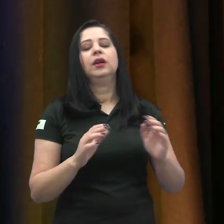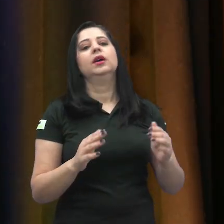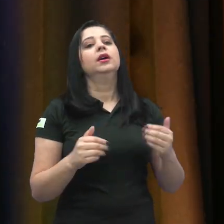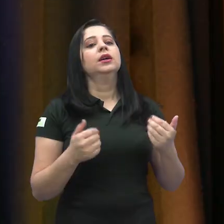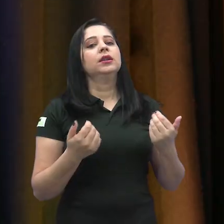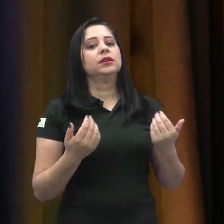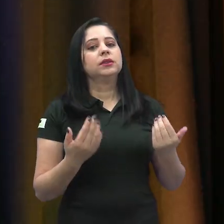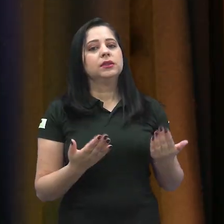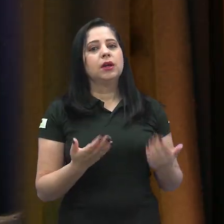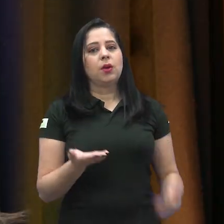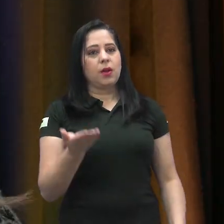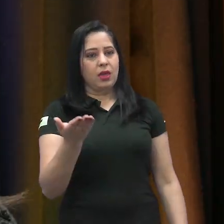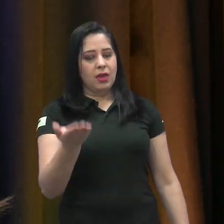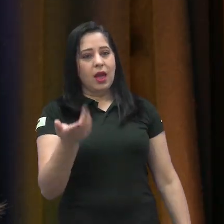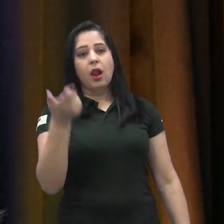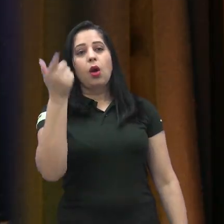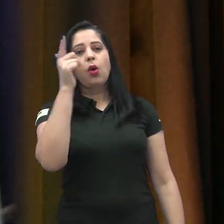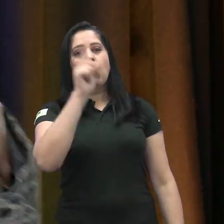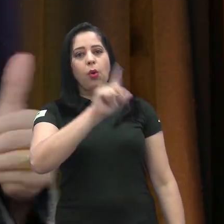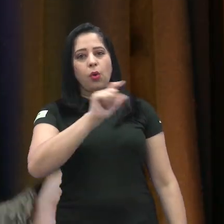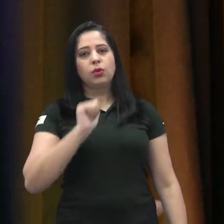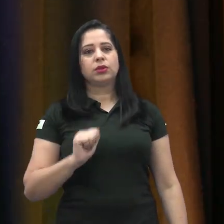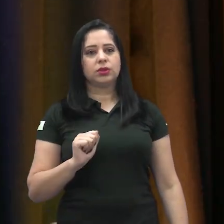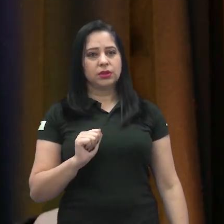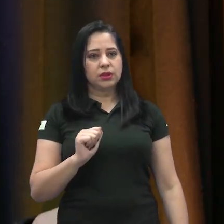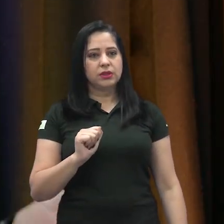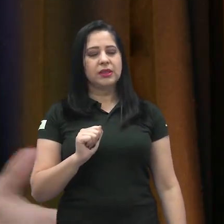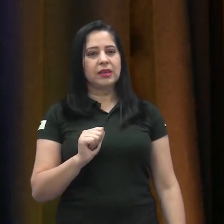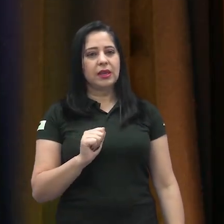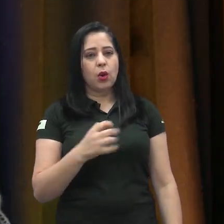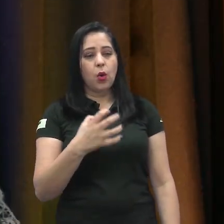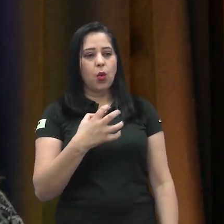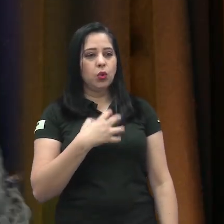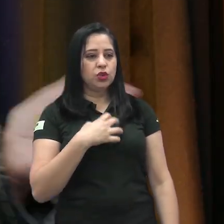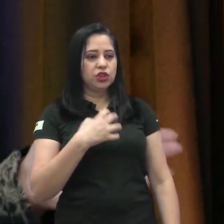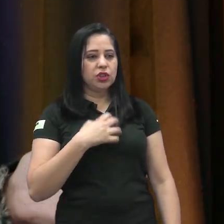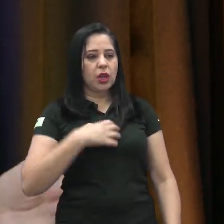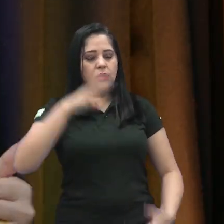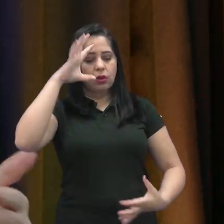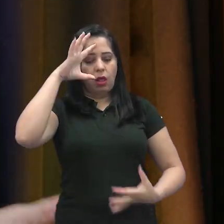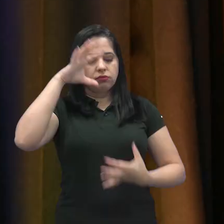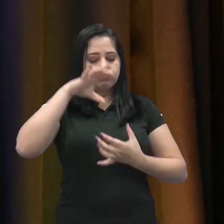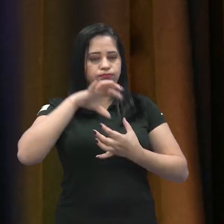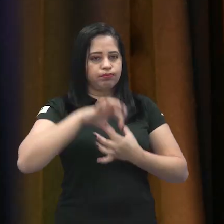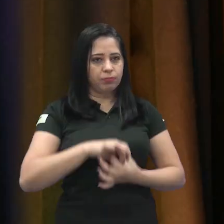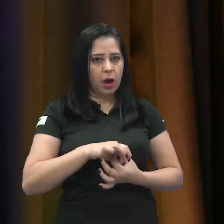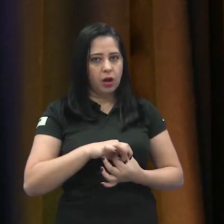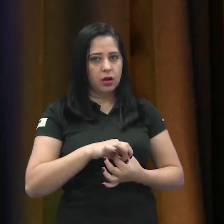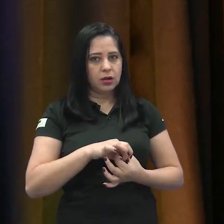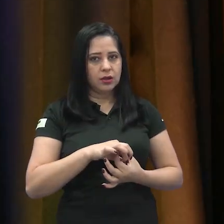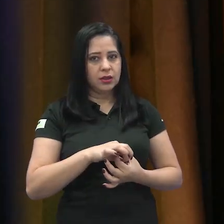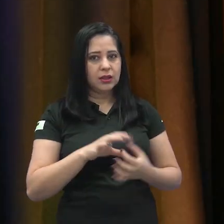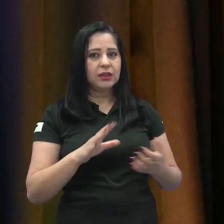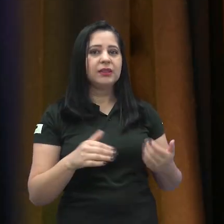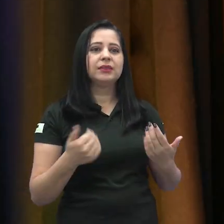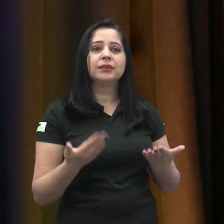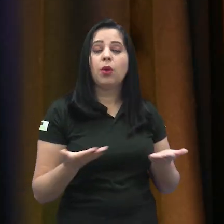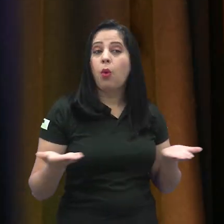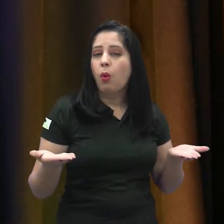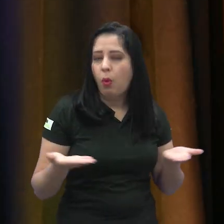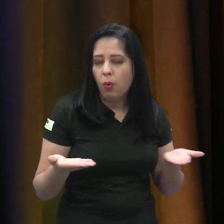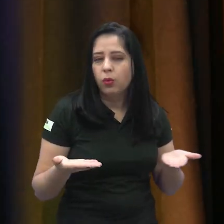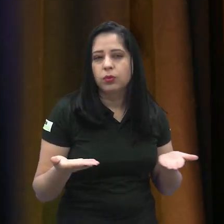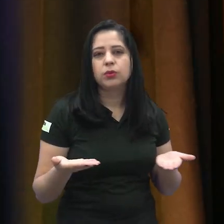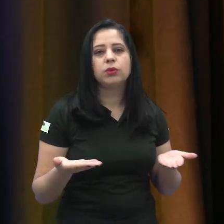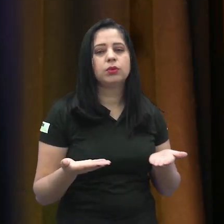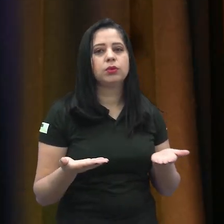E para ela conseguir se reconectar com aquilo que ela se perdeu, né? Há eras. E eu diria